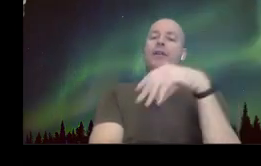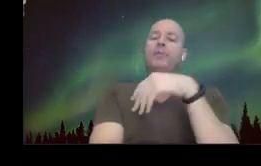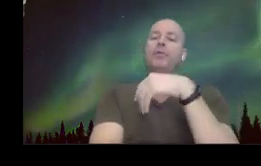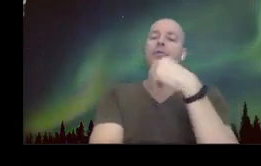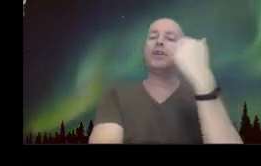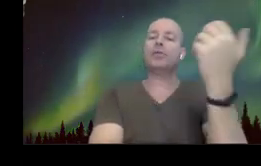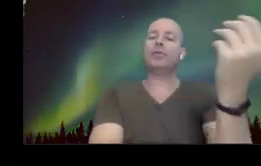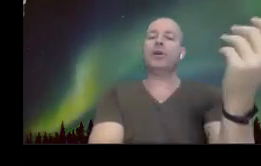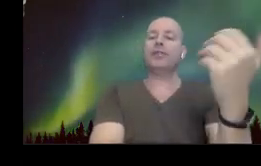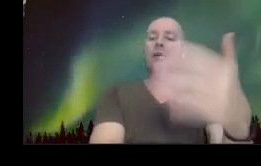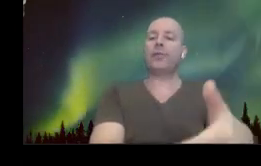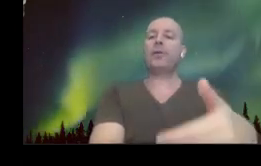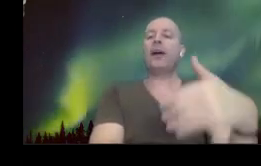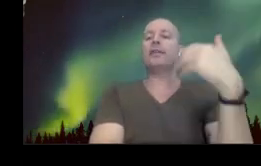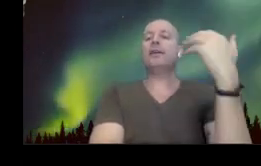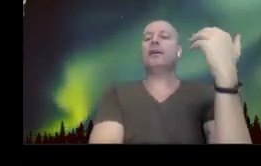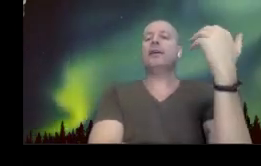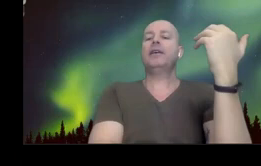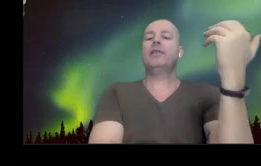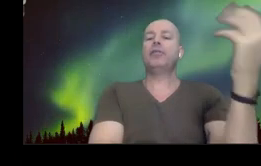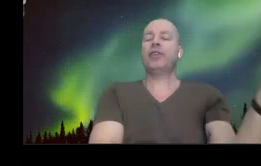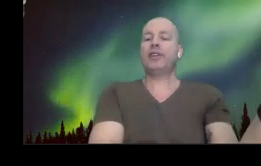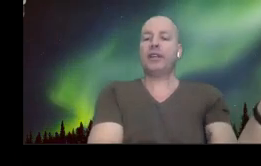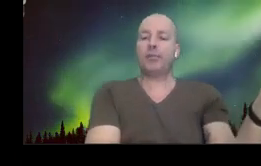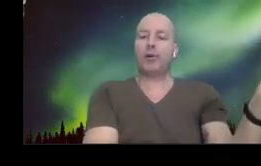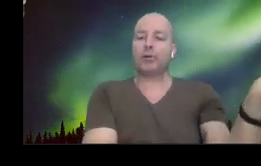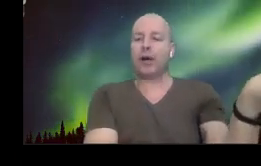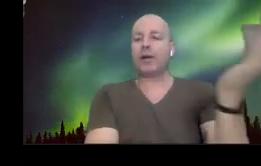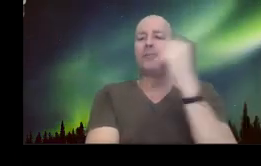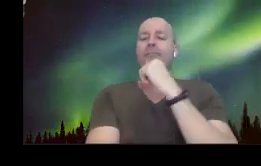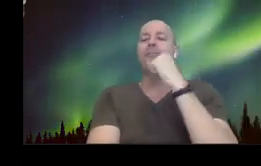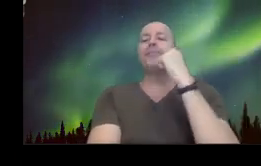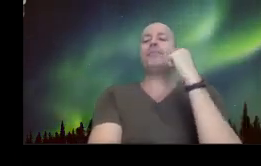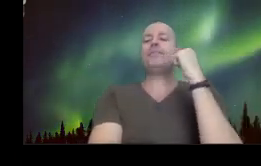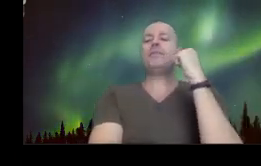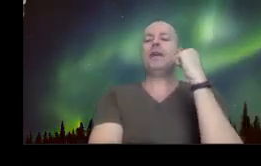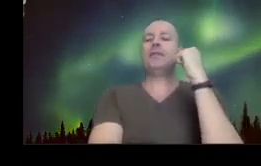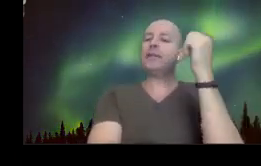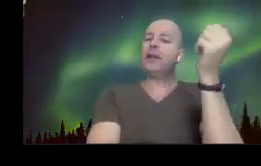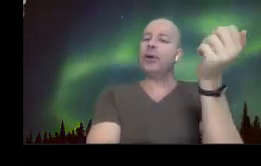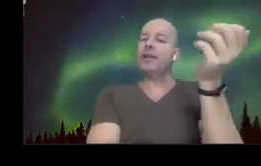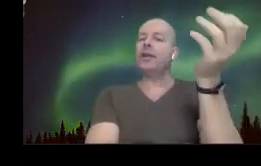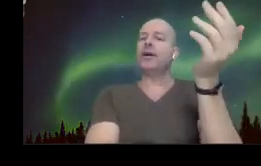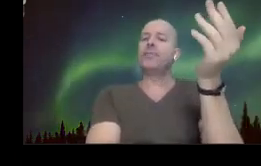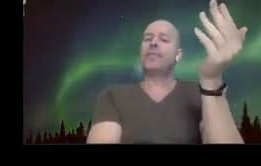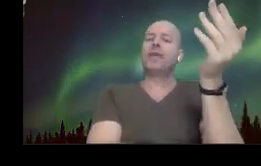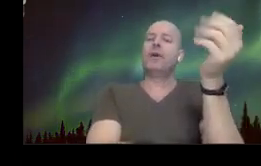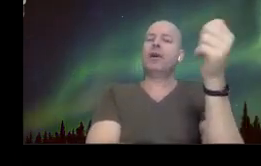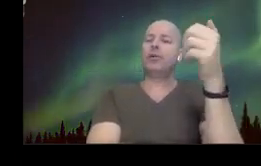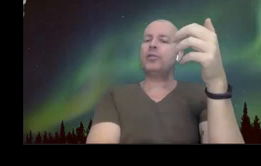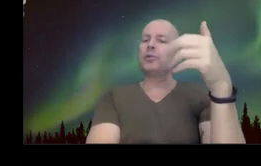ser comprada pelo governo, desapropriada, e você vai ter que ir para outro lugar. Na